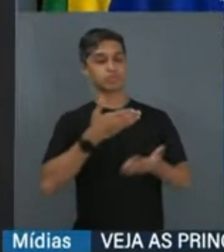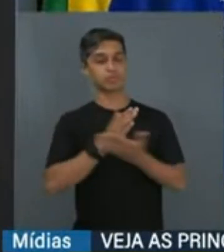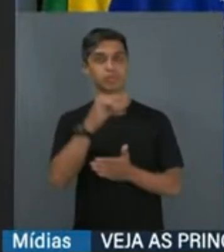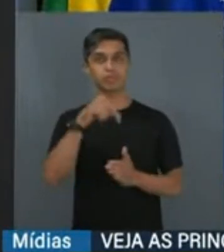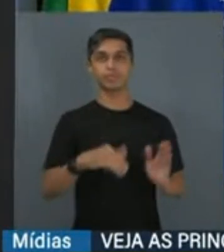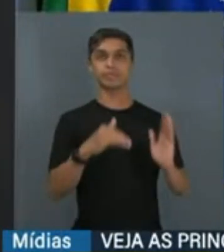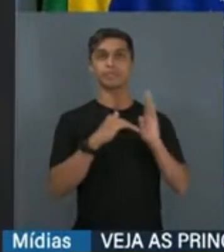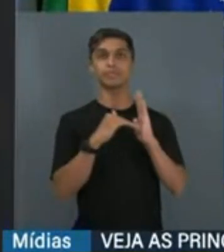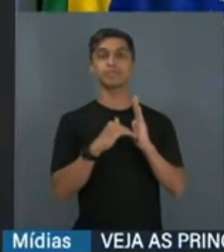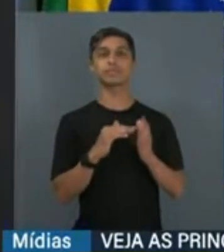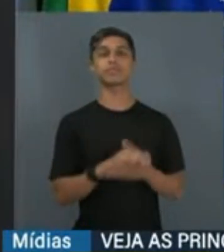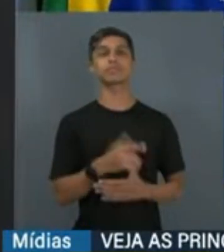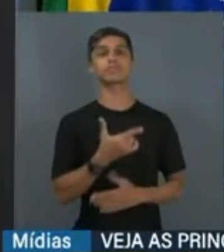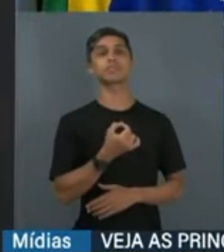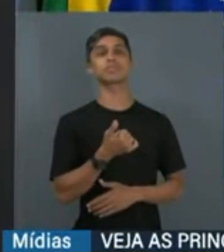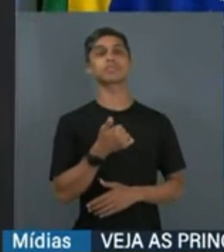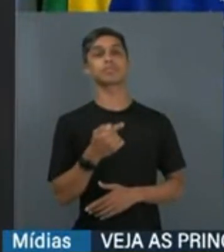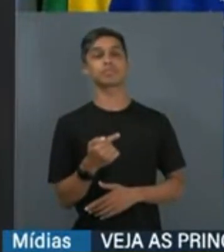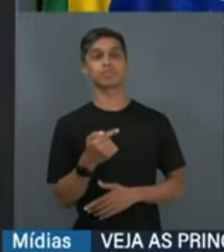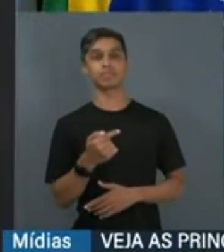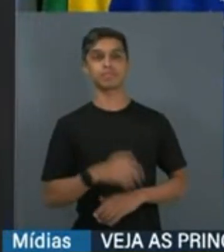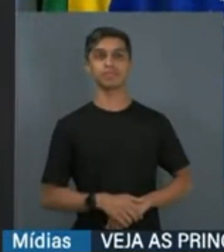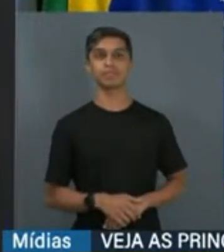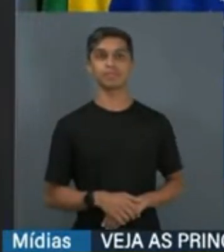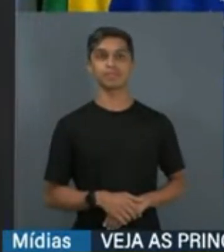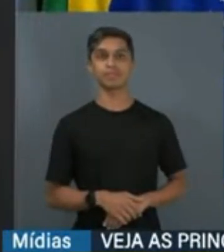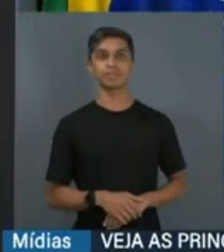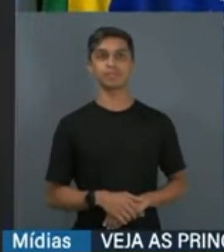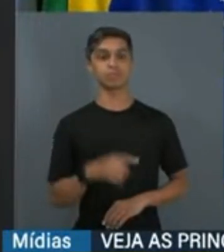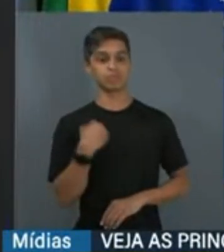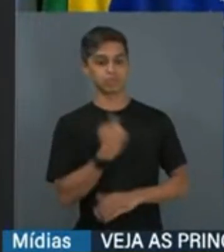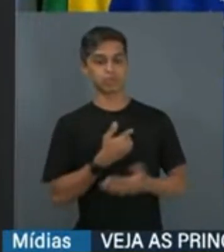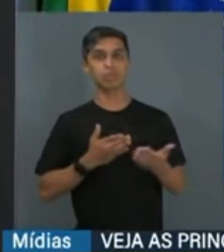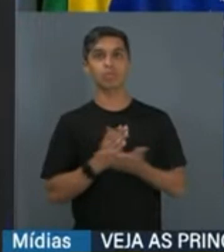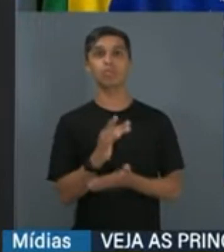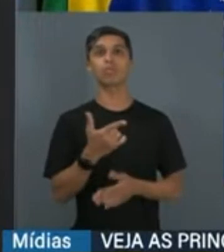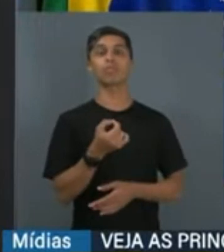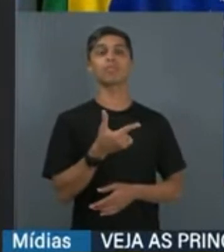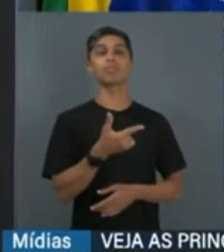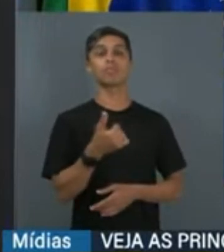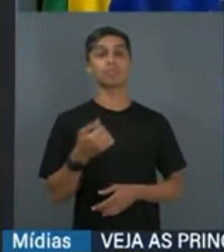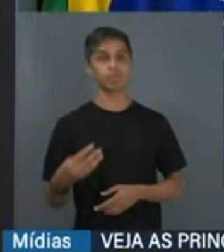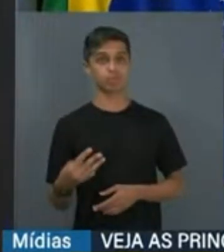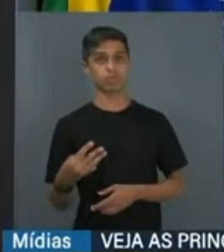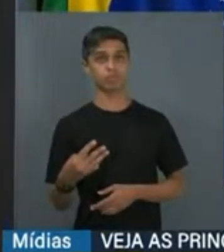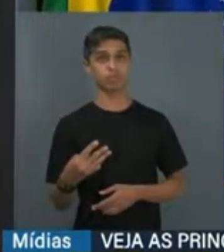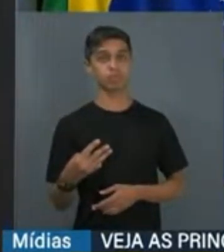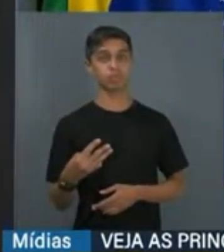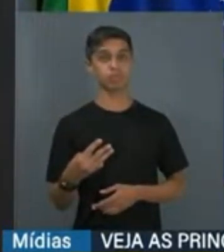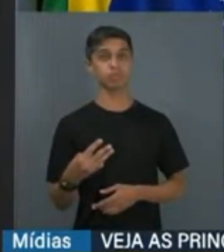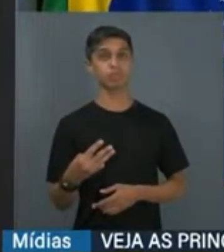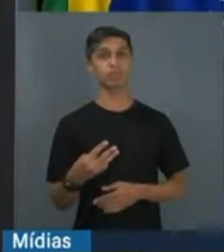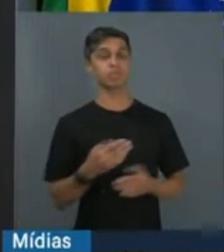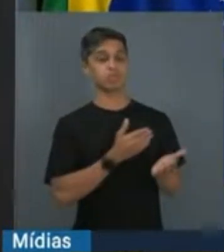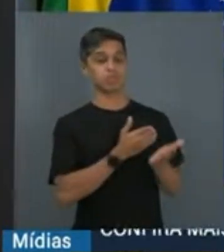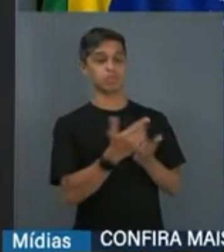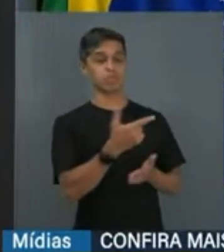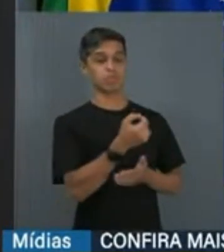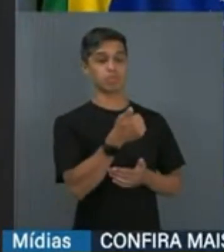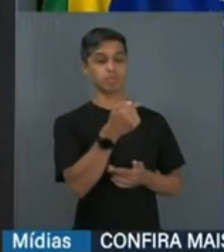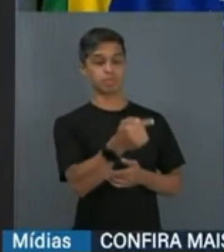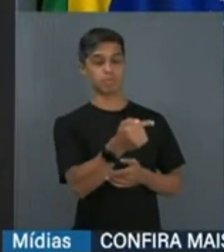Senado Federal, de 2017, mas que nós aprovamos em 2023, ele estava tramitando desde